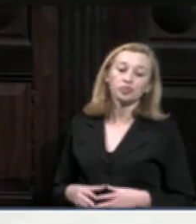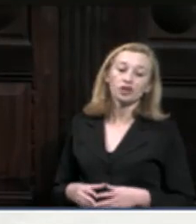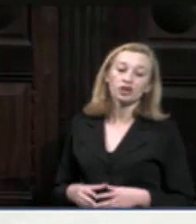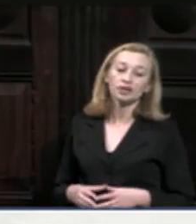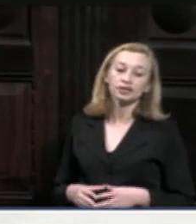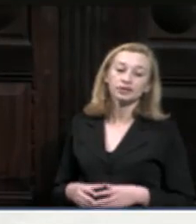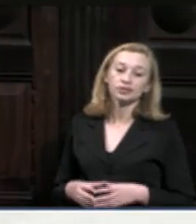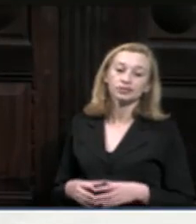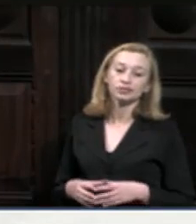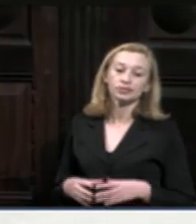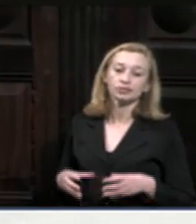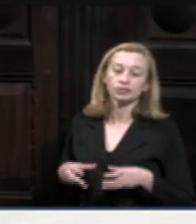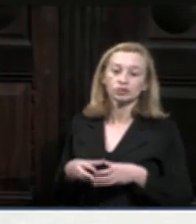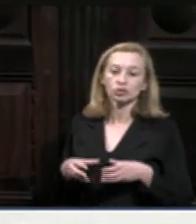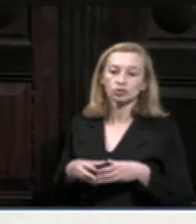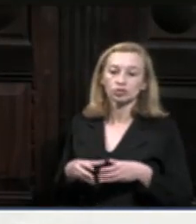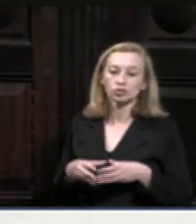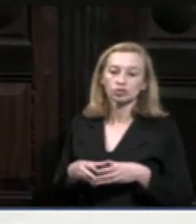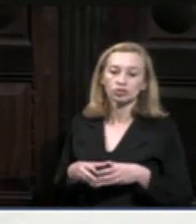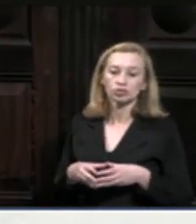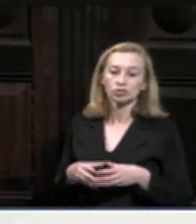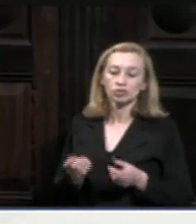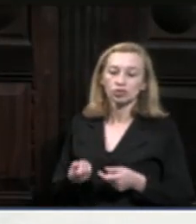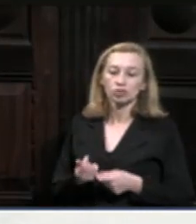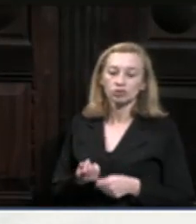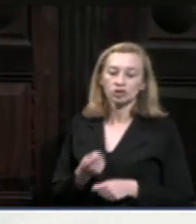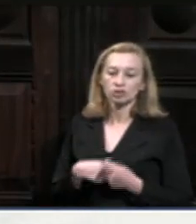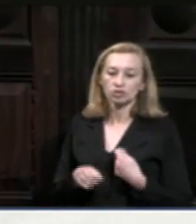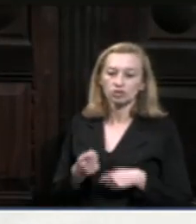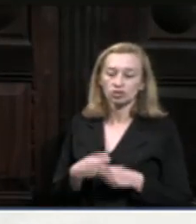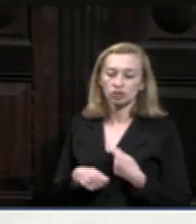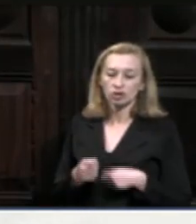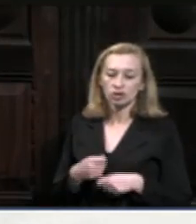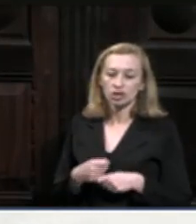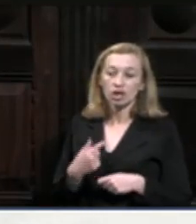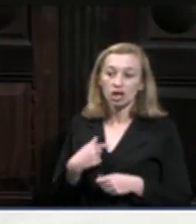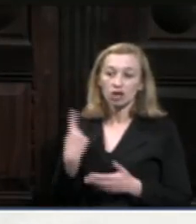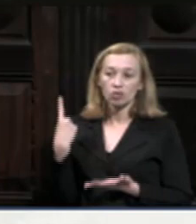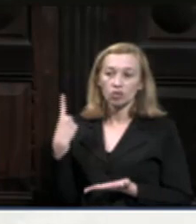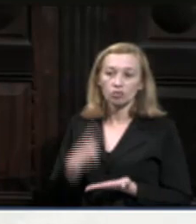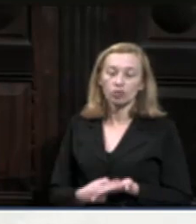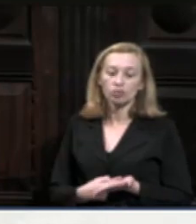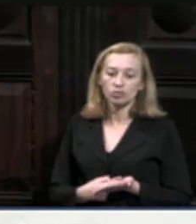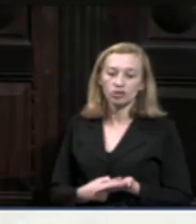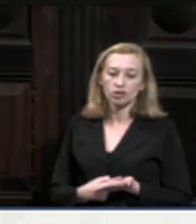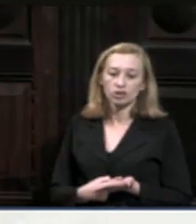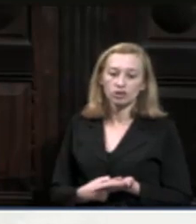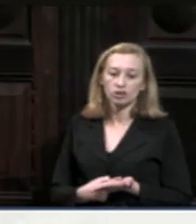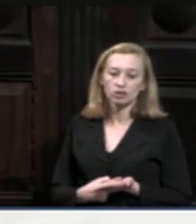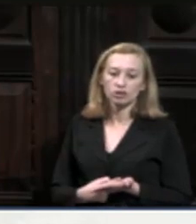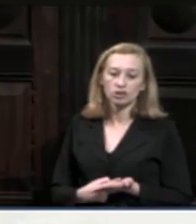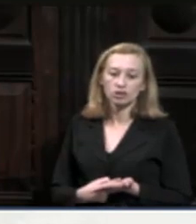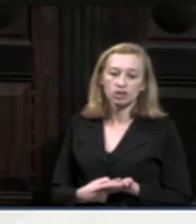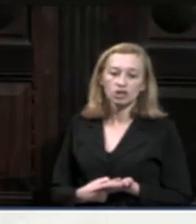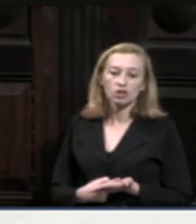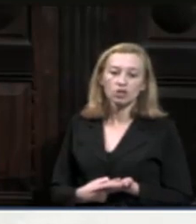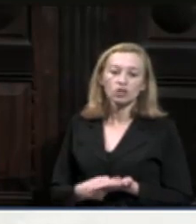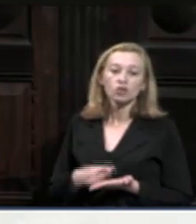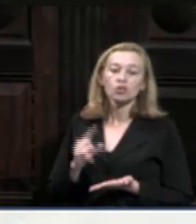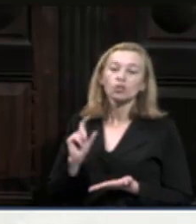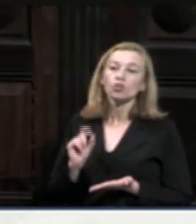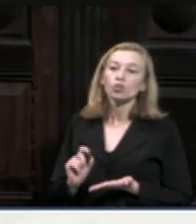Lazzaroni, eu firmo o compromisso de o que